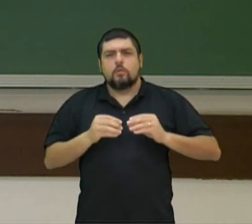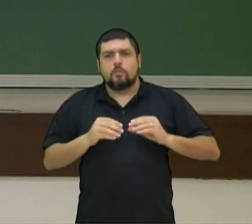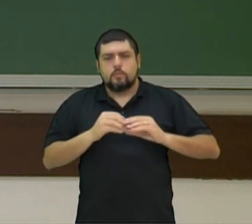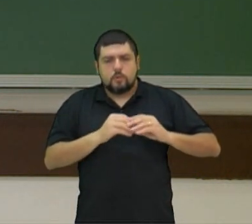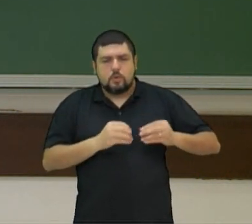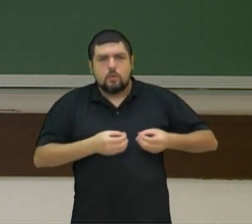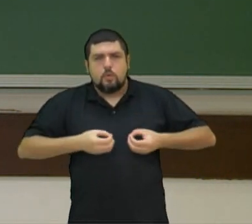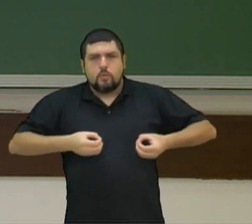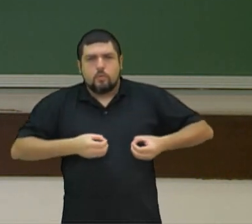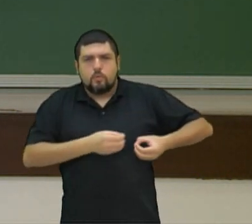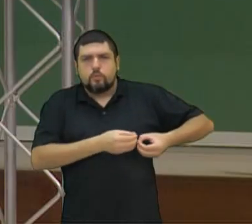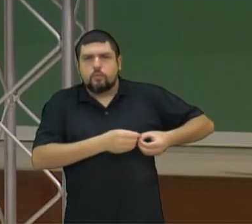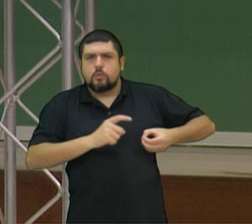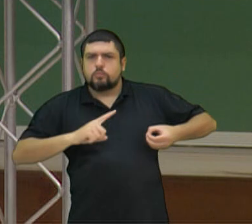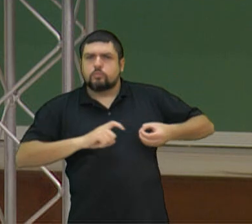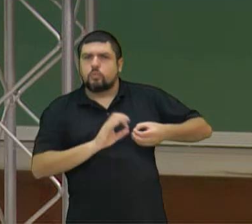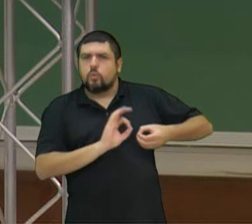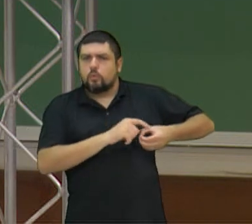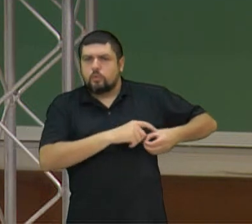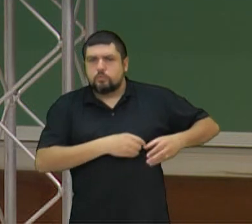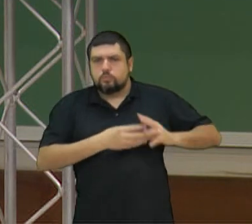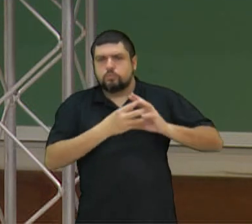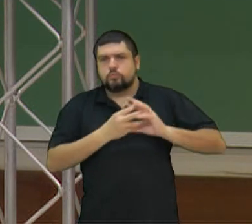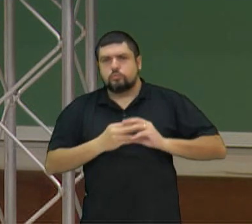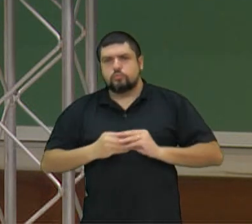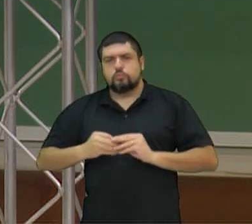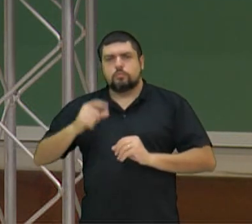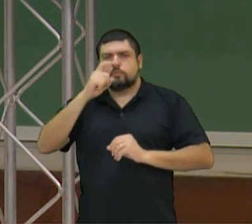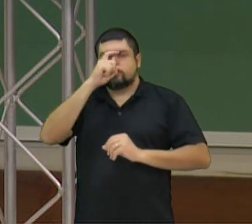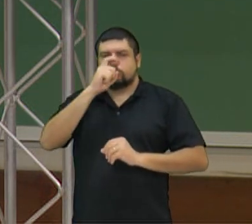óvulo, ovócito não fecundado, ok?